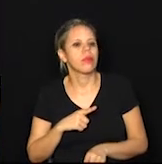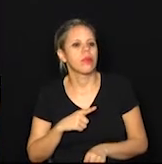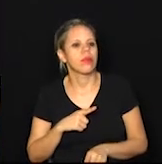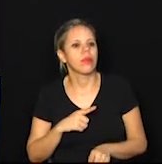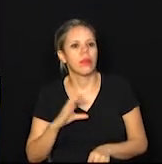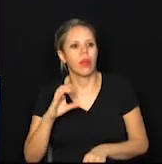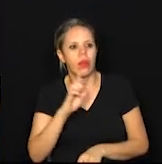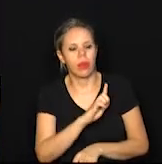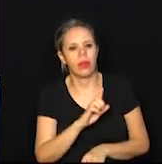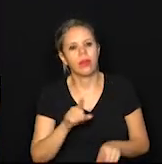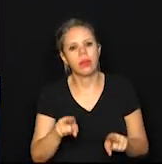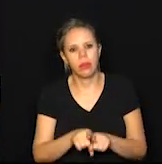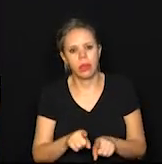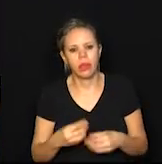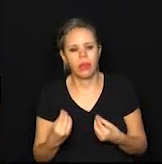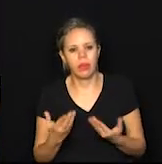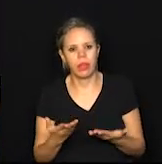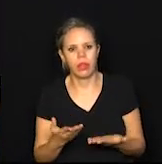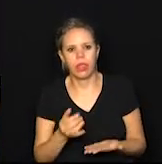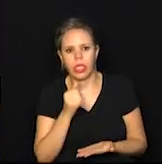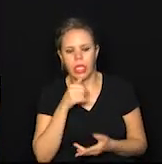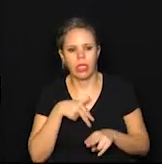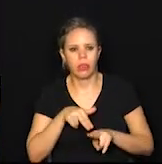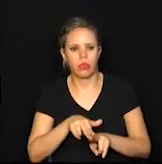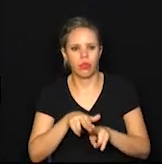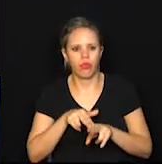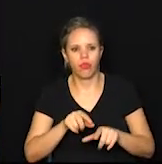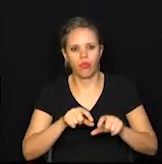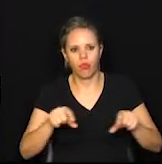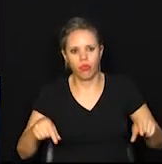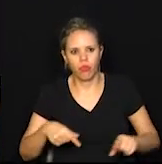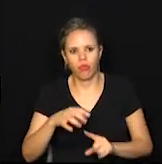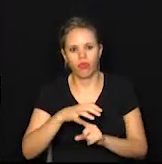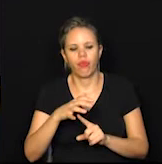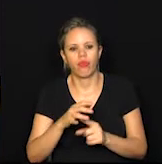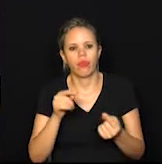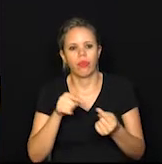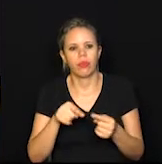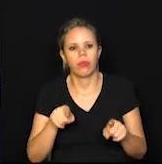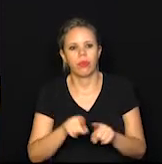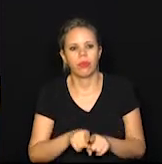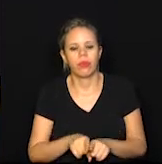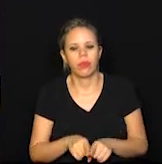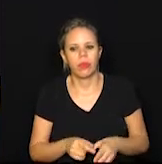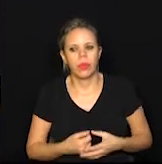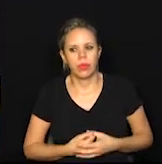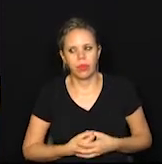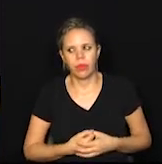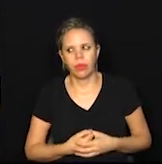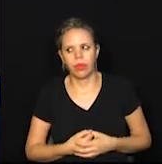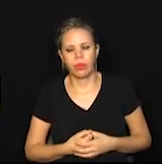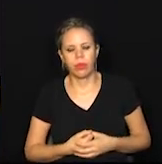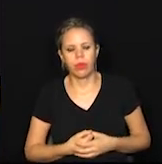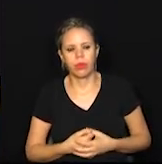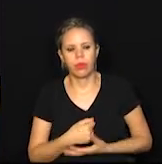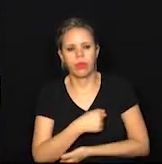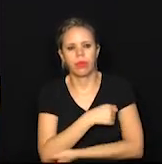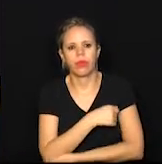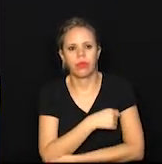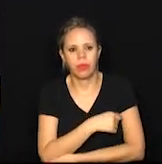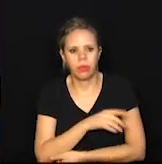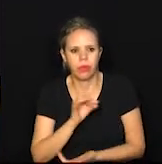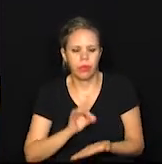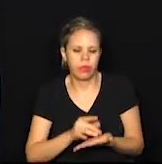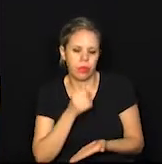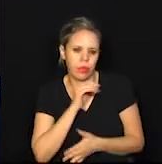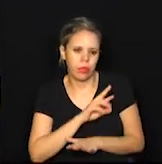Campo Grande, apesar que tem uma pista, tem alguma coisa nesse sentido, não é uma pista totalmente consolidada,